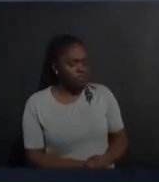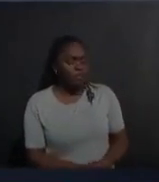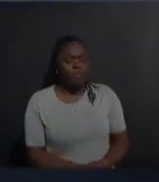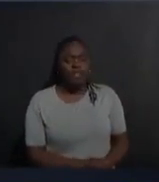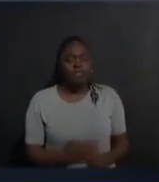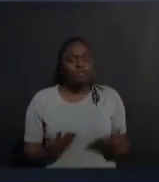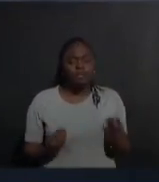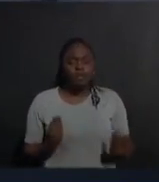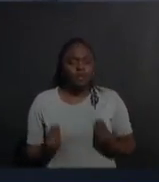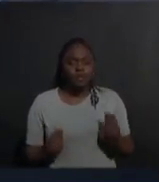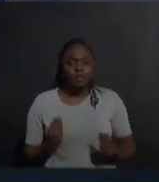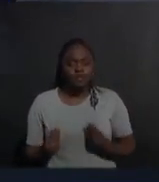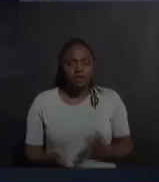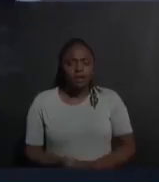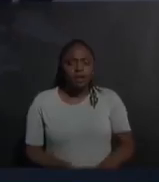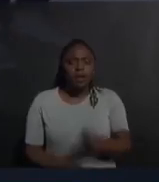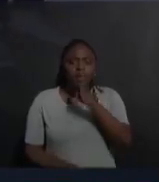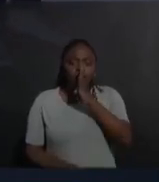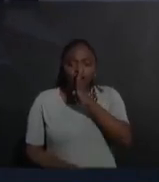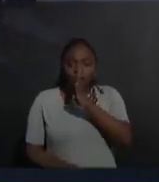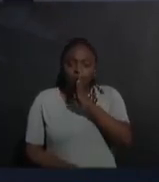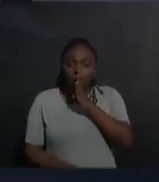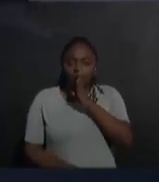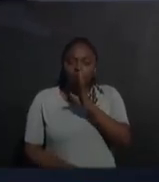reading a book. Cala essa sua boca!